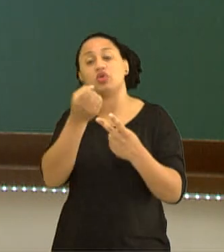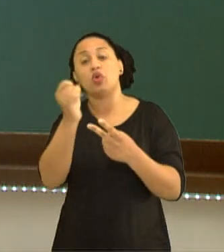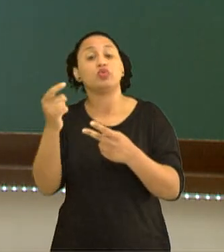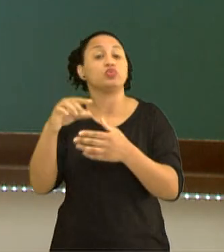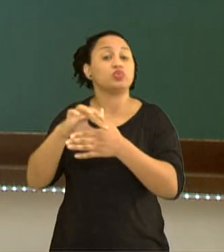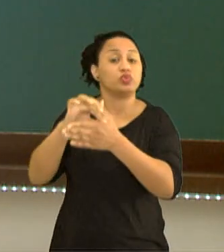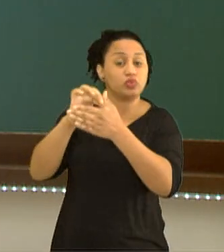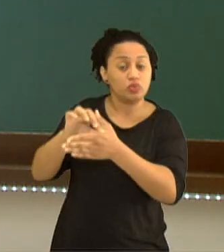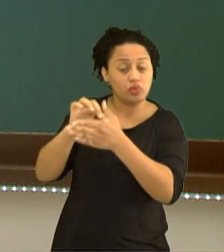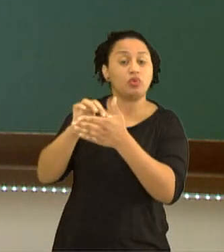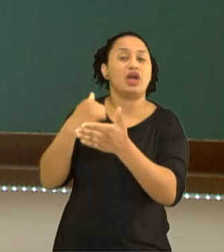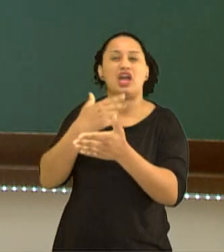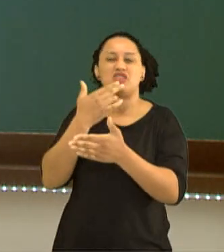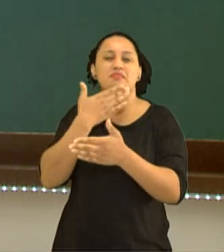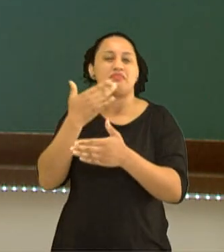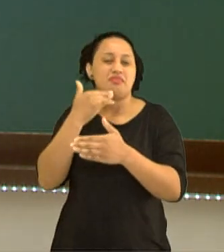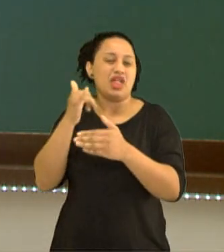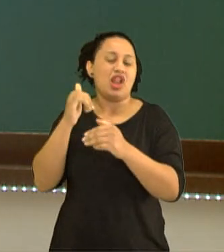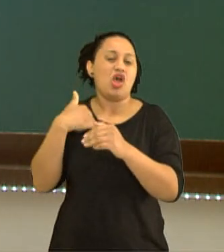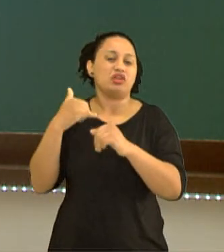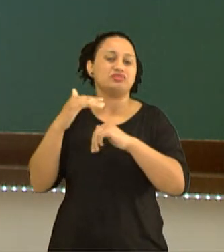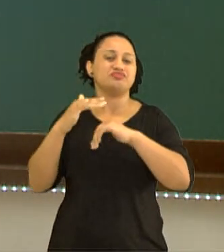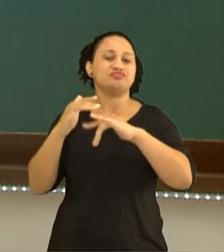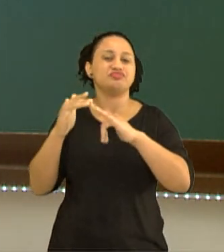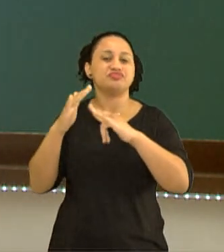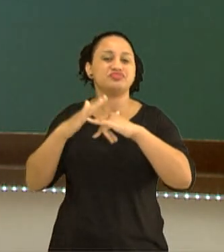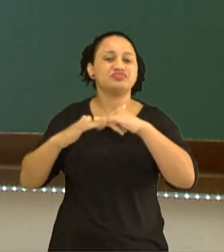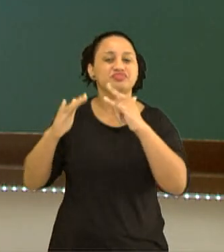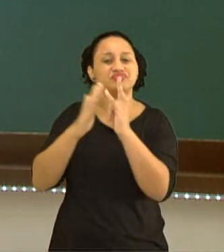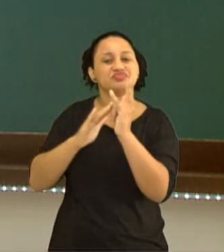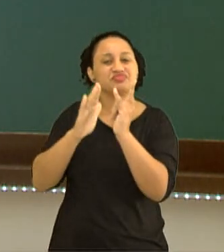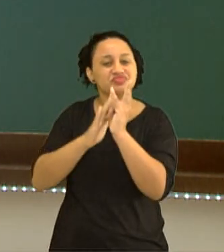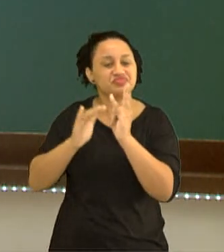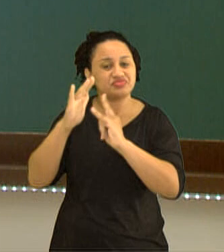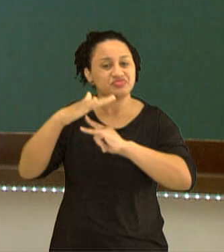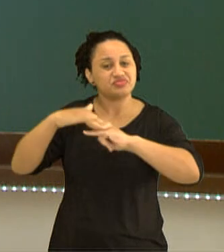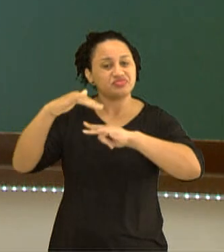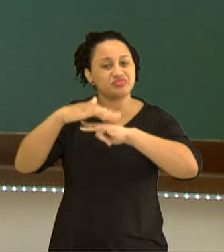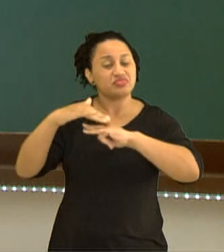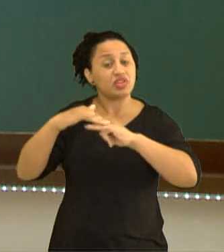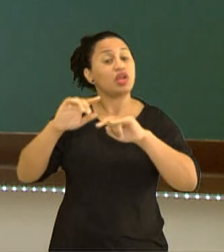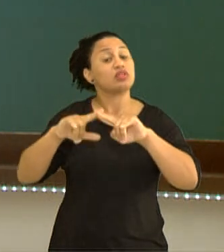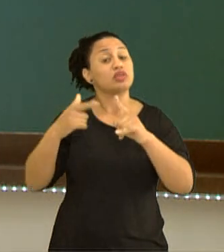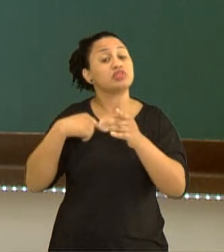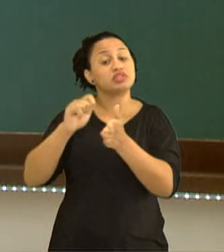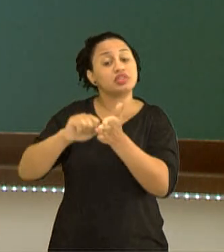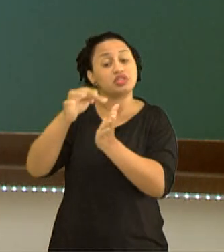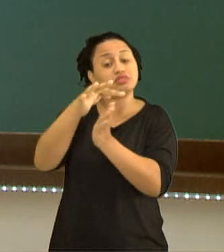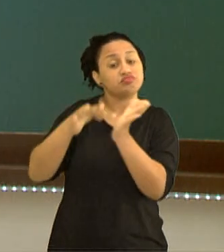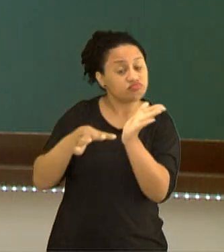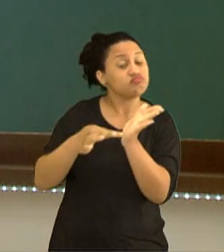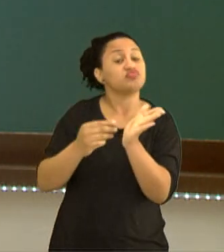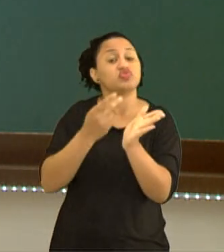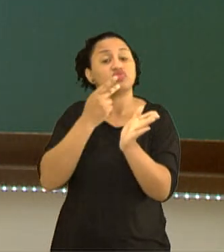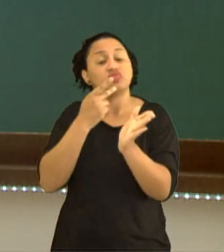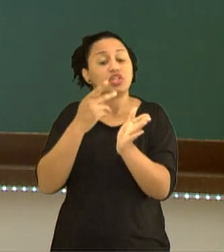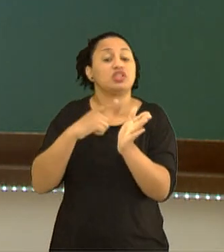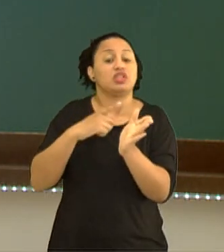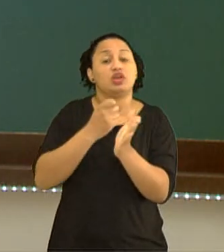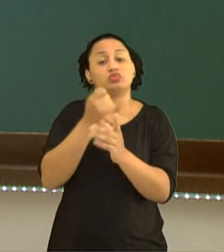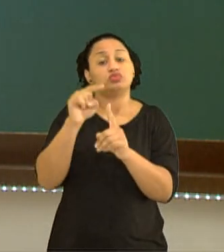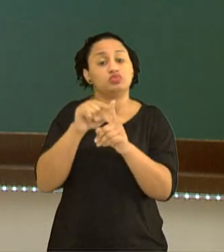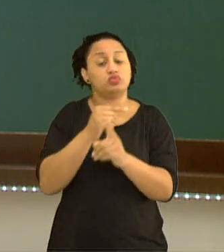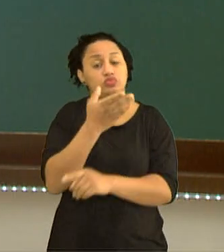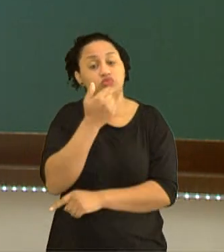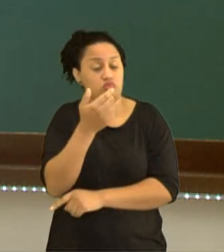carne, preferem ser vegetarianos. Então, escreva um texto argumentativo falando sobre se você tem algum alimento de restrição